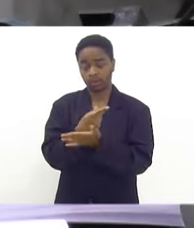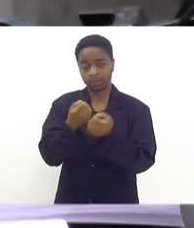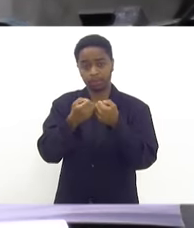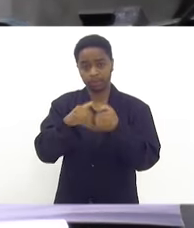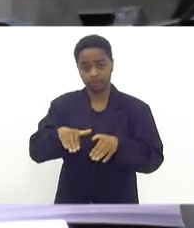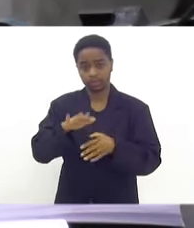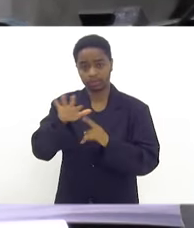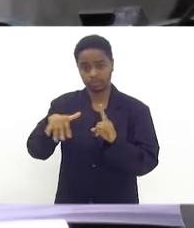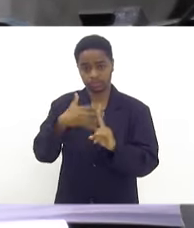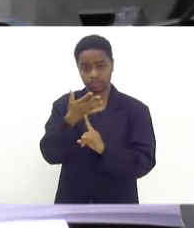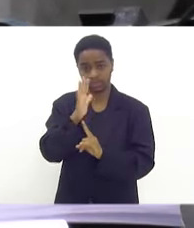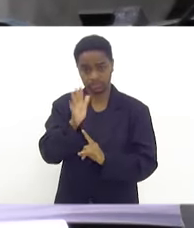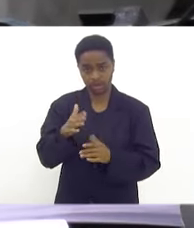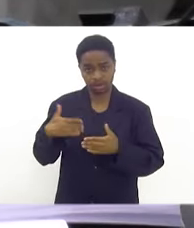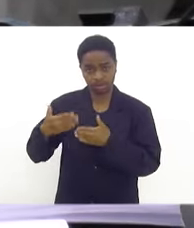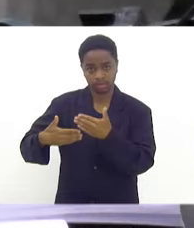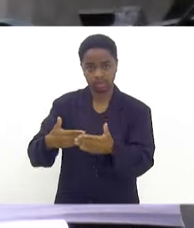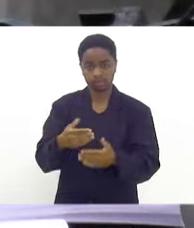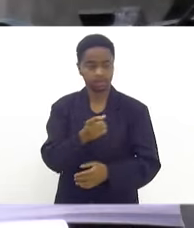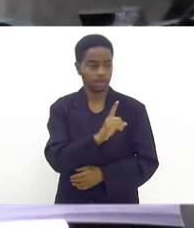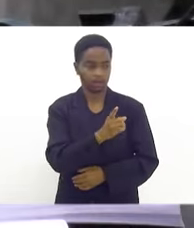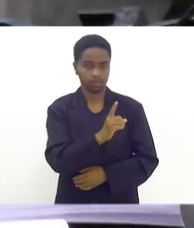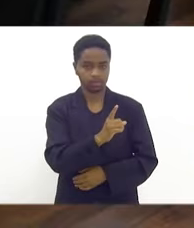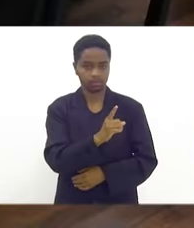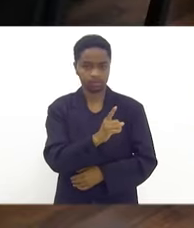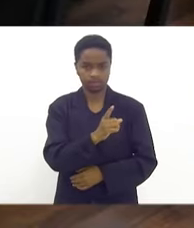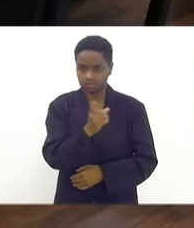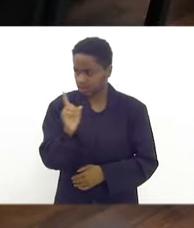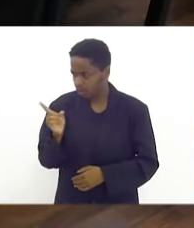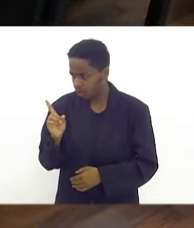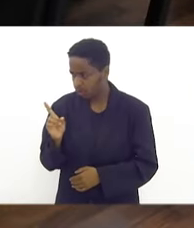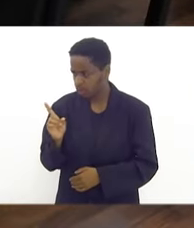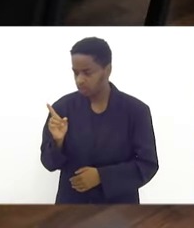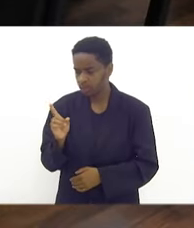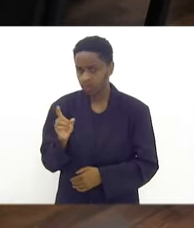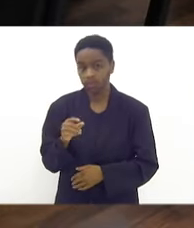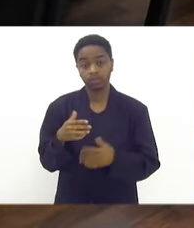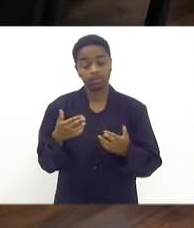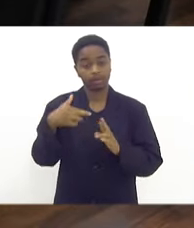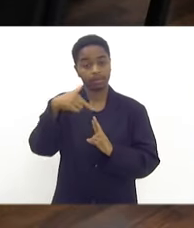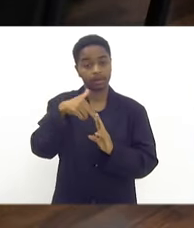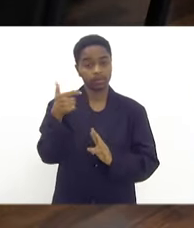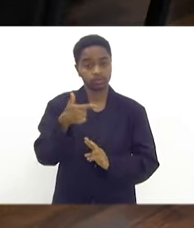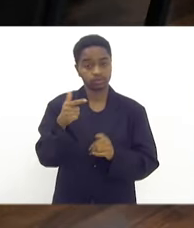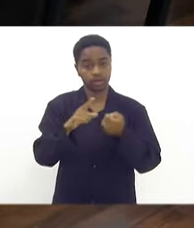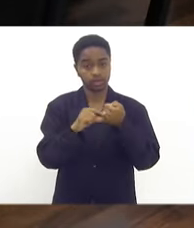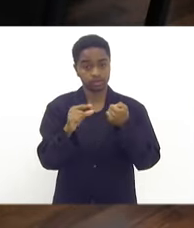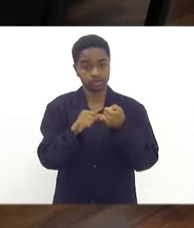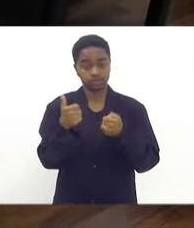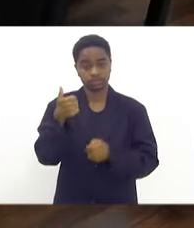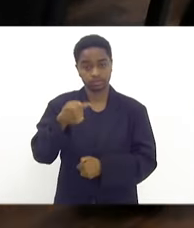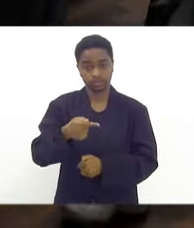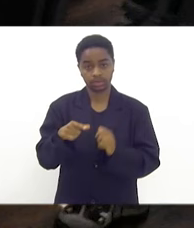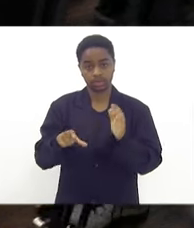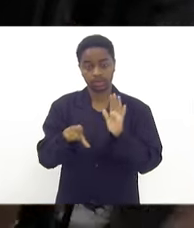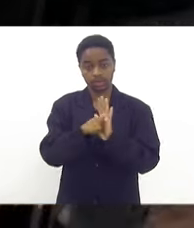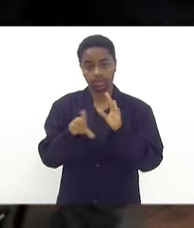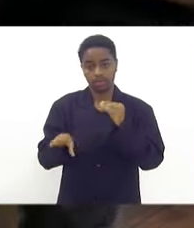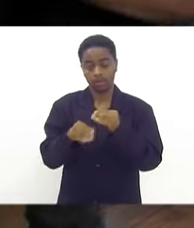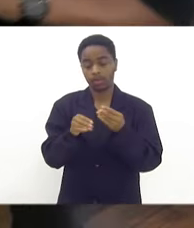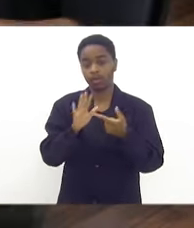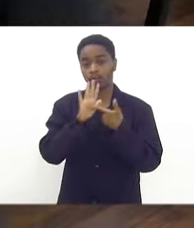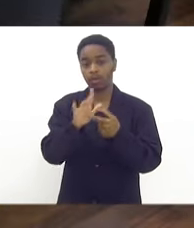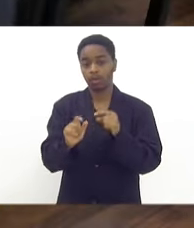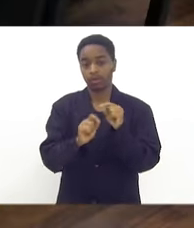em já não não não o parágrafo 2º do artigo 17 da lei lei complementar diz